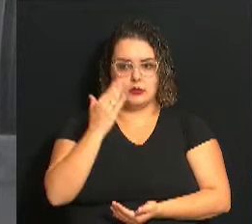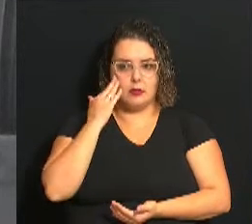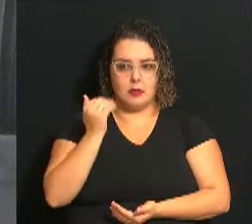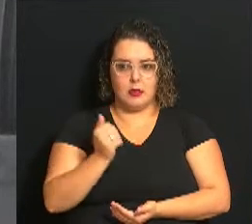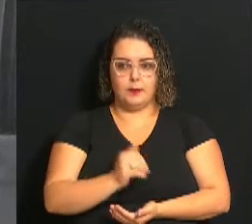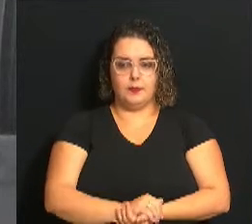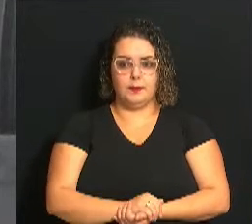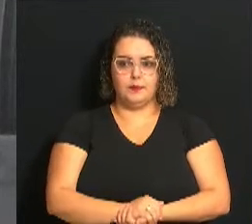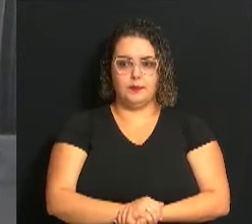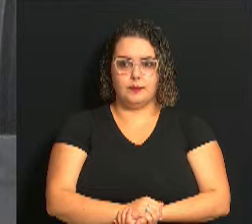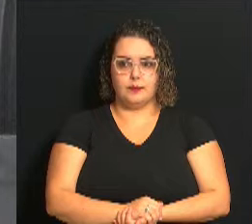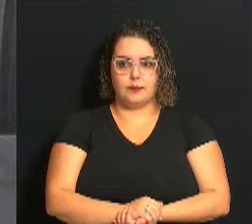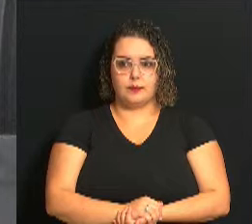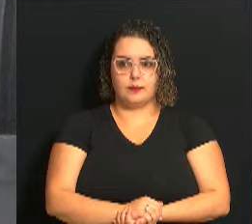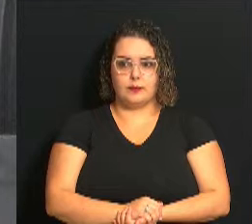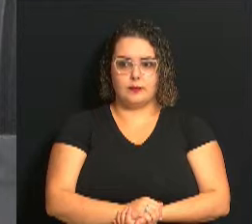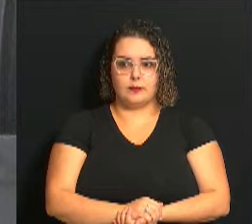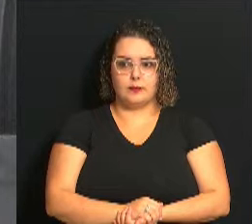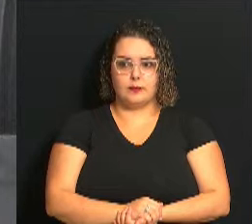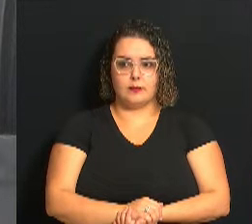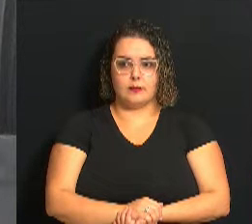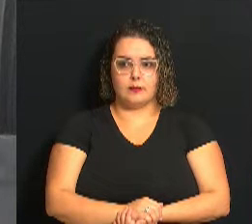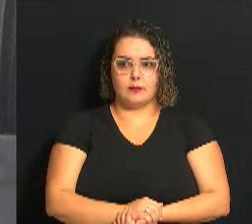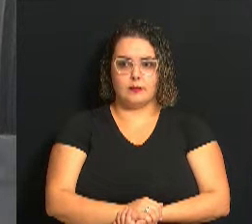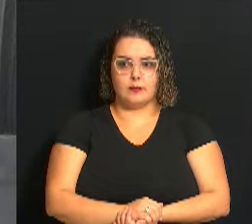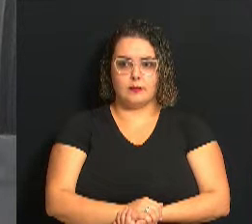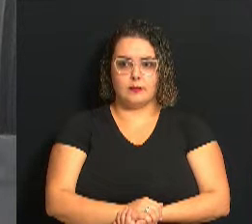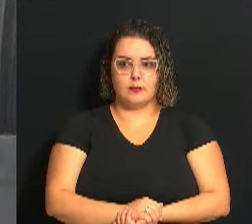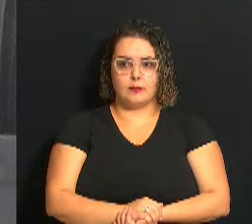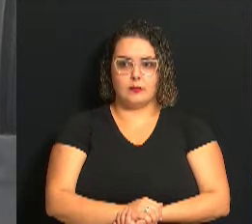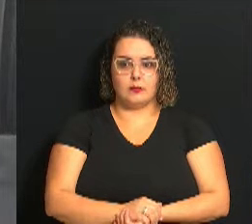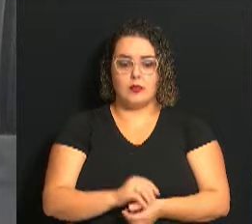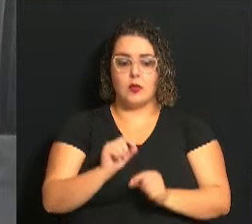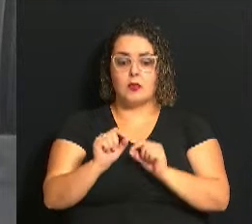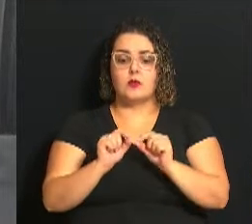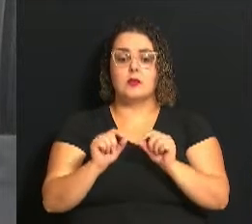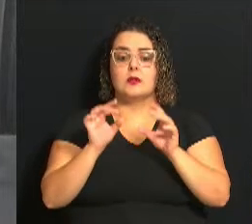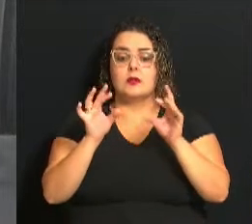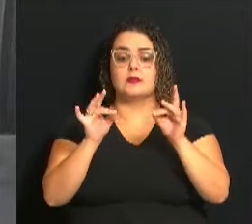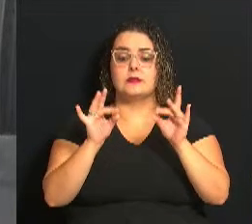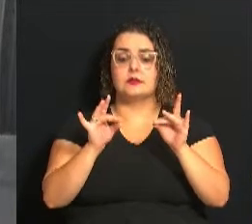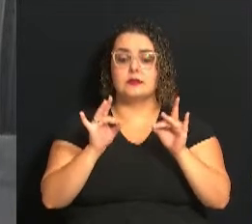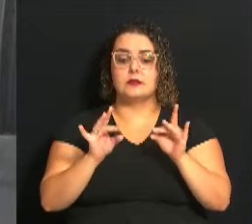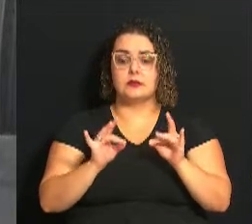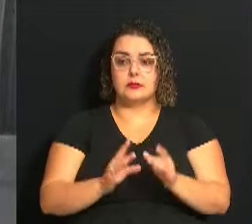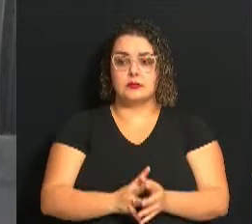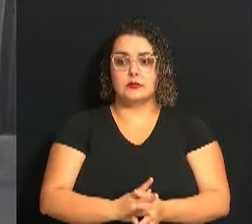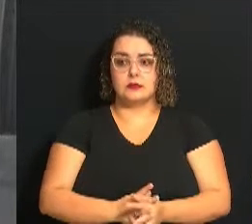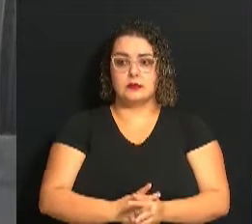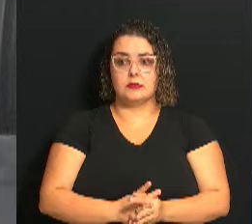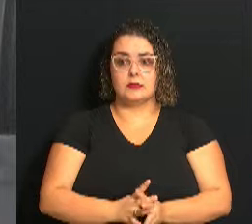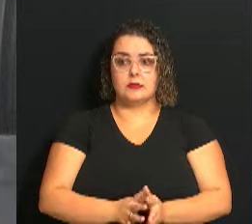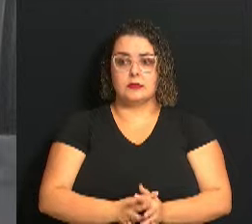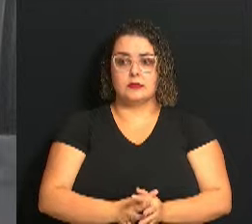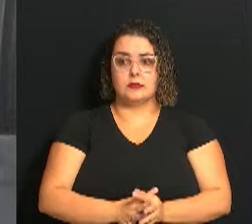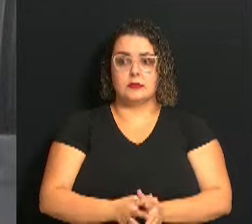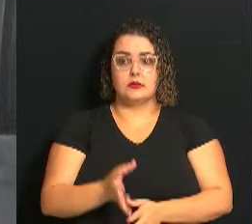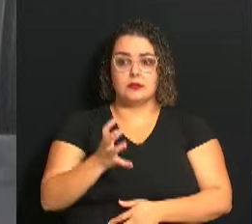a que serve esses detalhamentos. Então, eu gostaria de